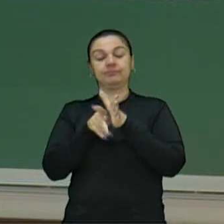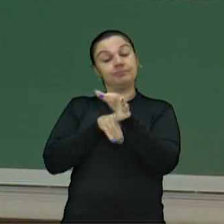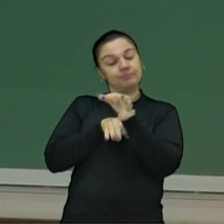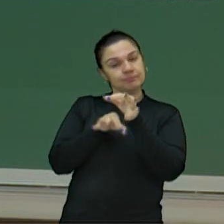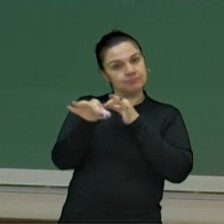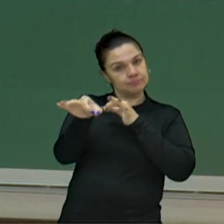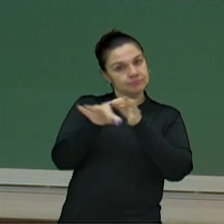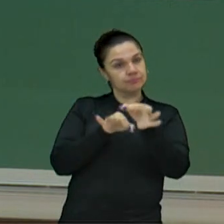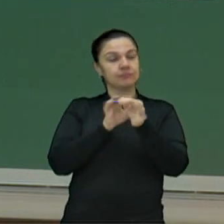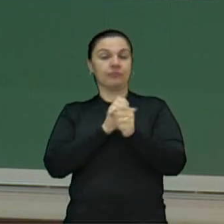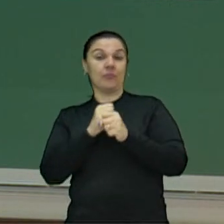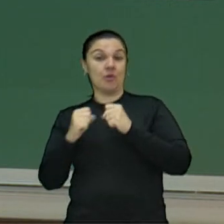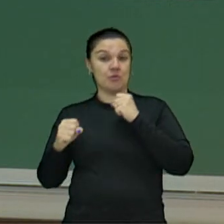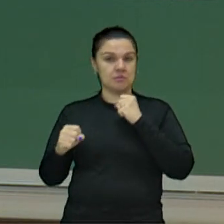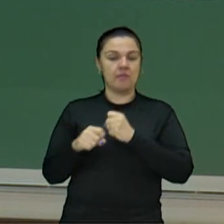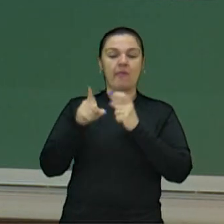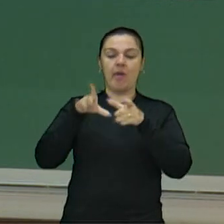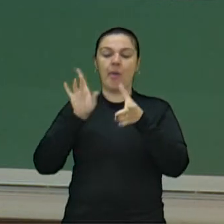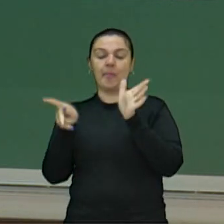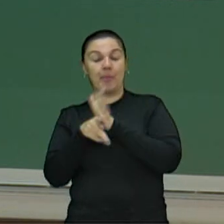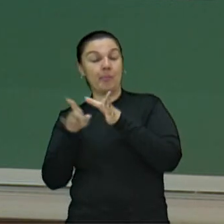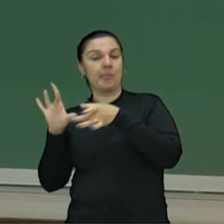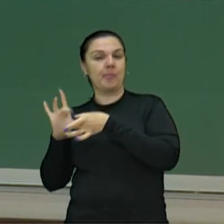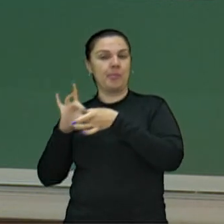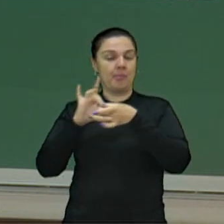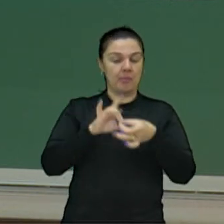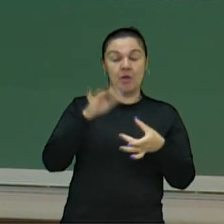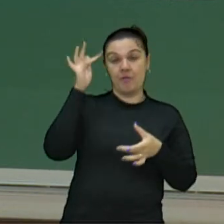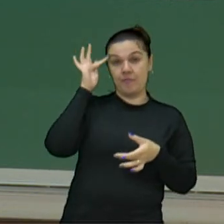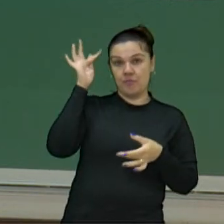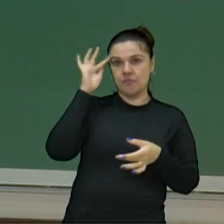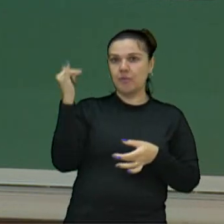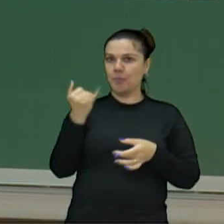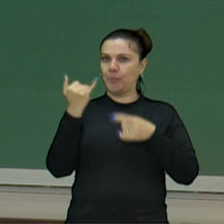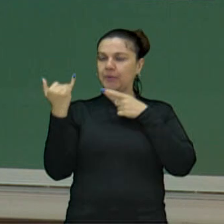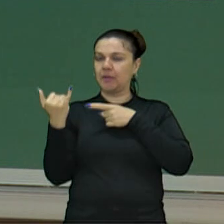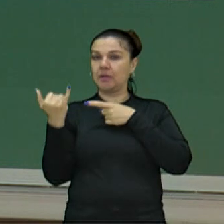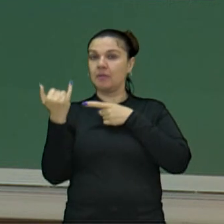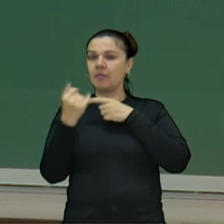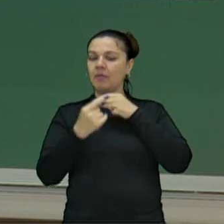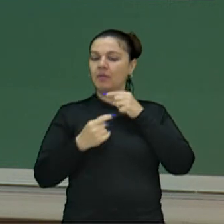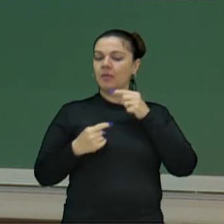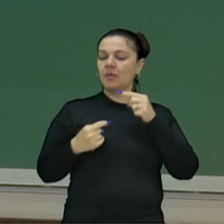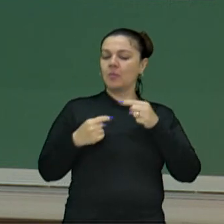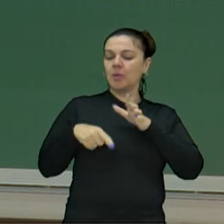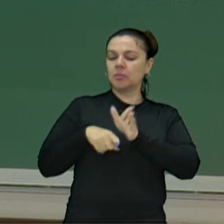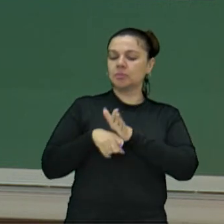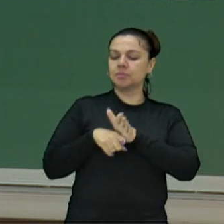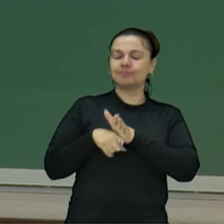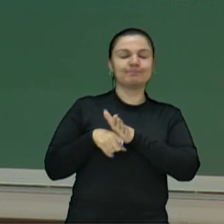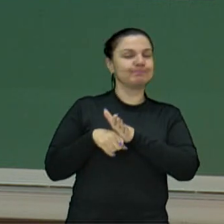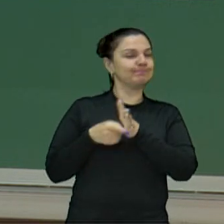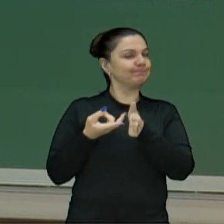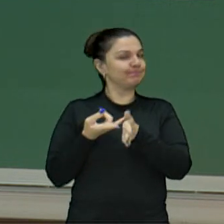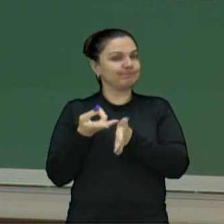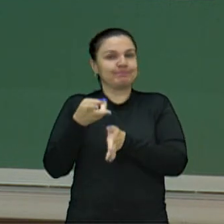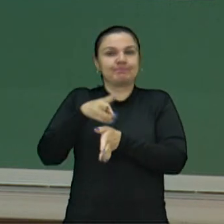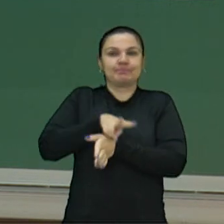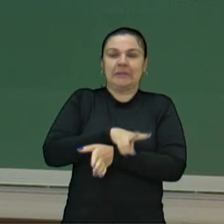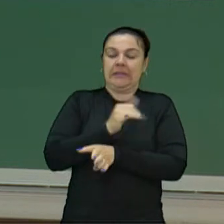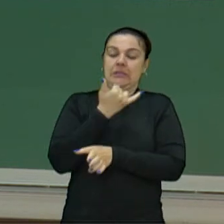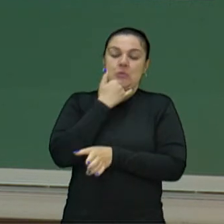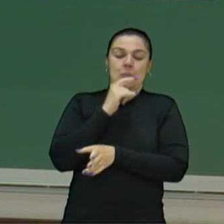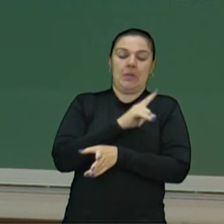é um sistema, é uma corrente filosófica importante. E já no segundo momento do pensamento dele, ele vai dizer que ele nunca